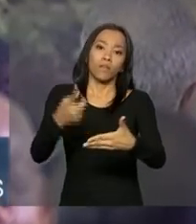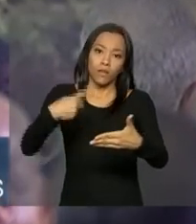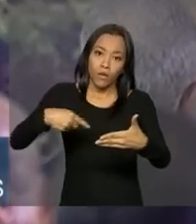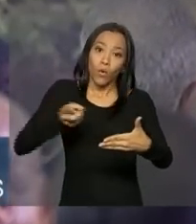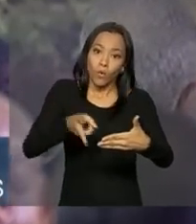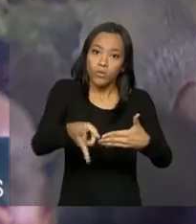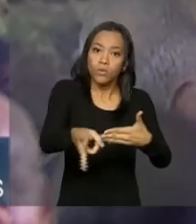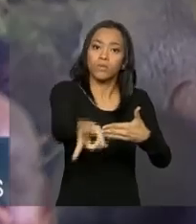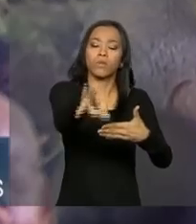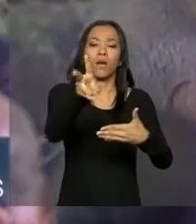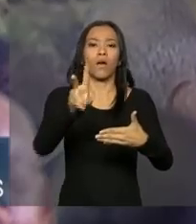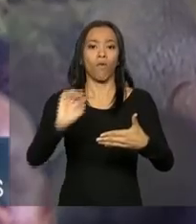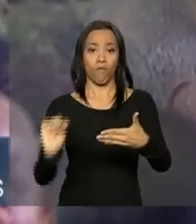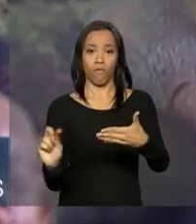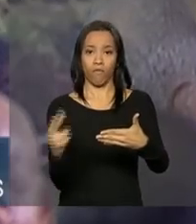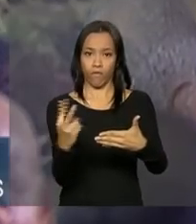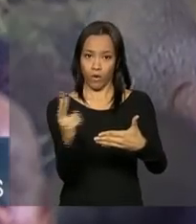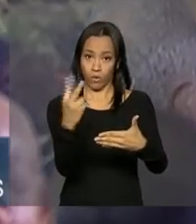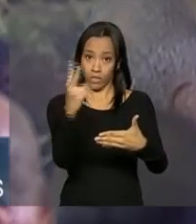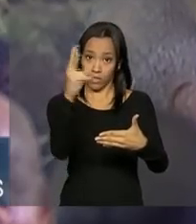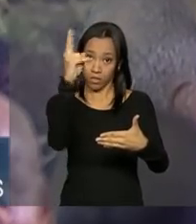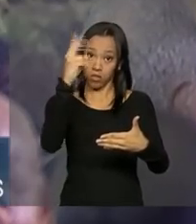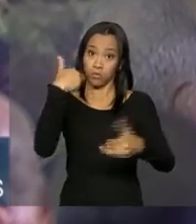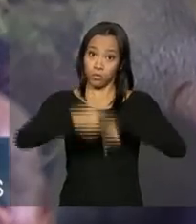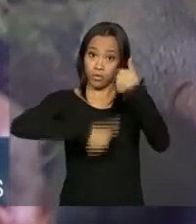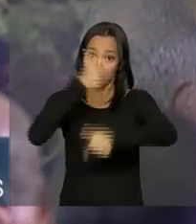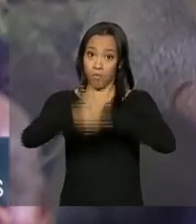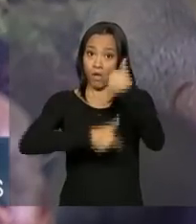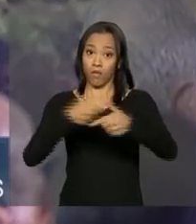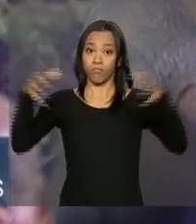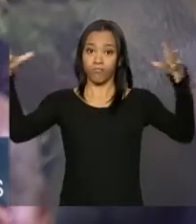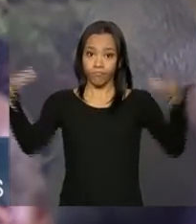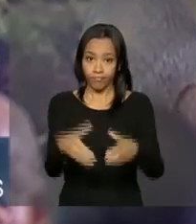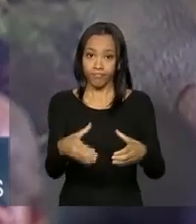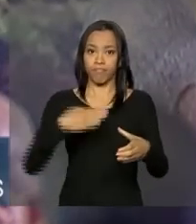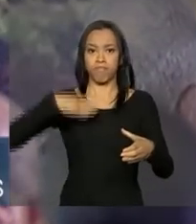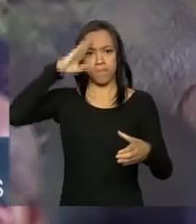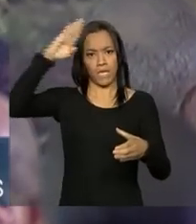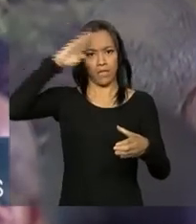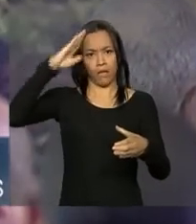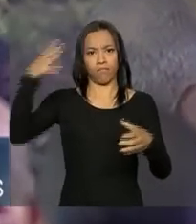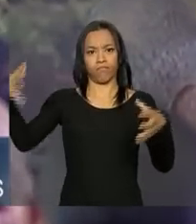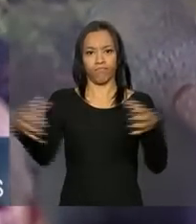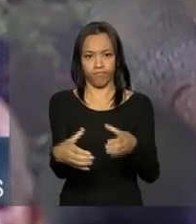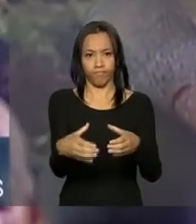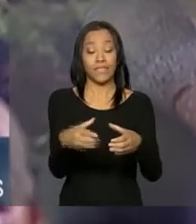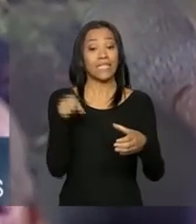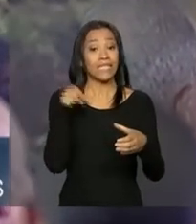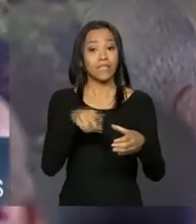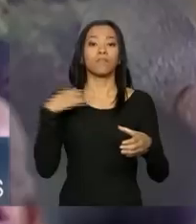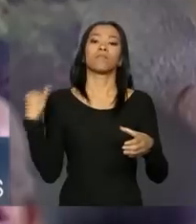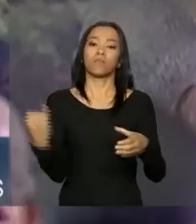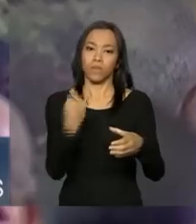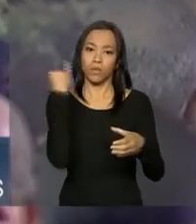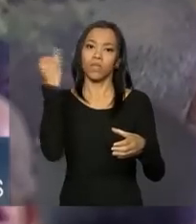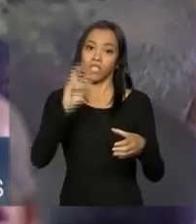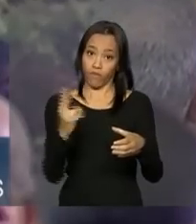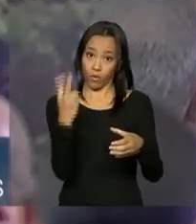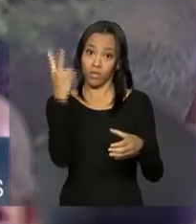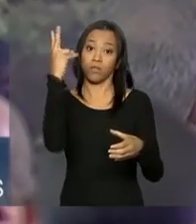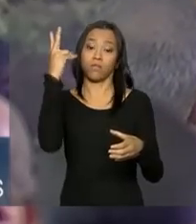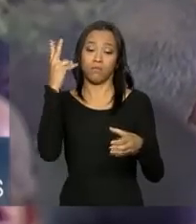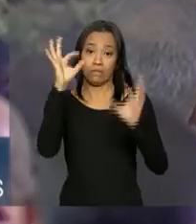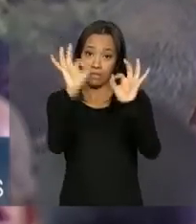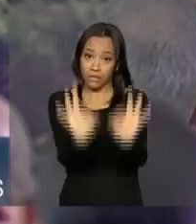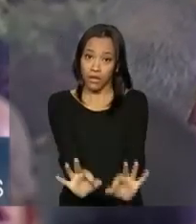com a valorização funcional da carreira militar. Essa valorização é necessária e justa, em